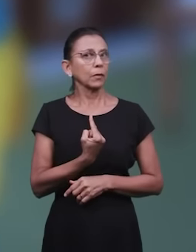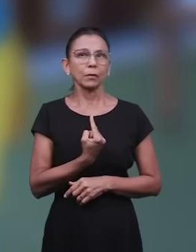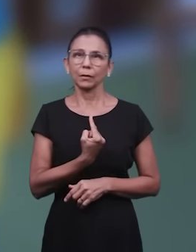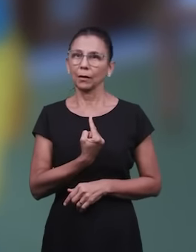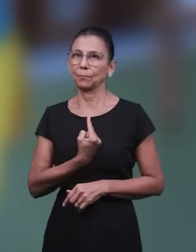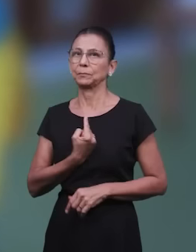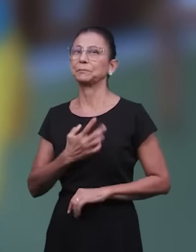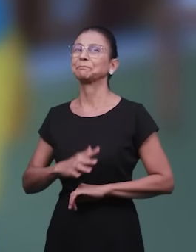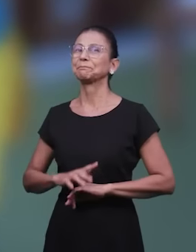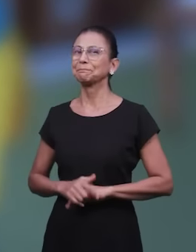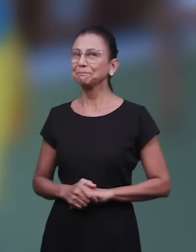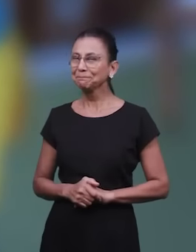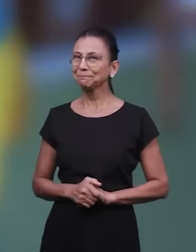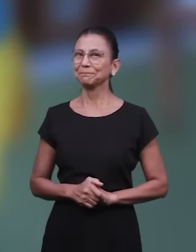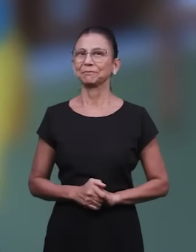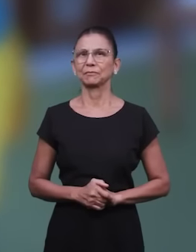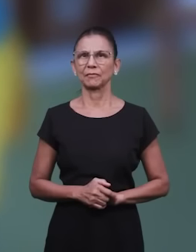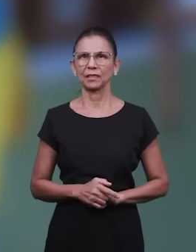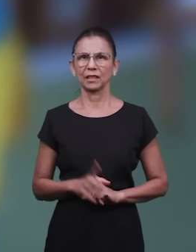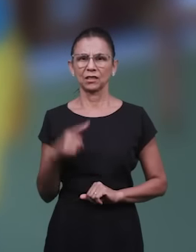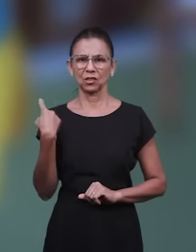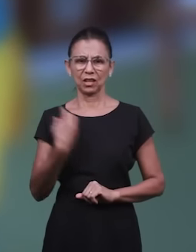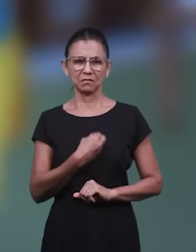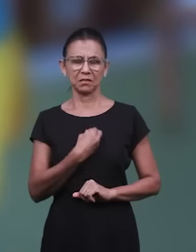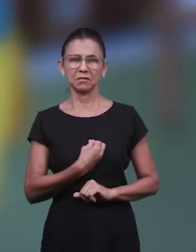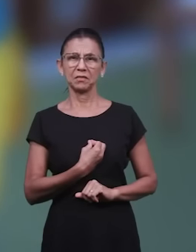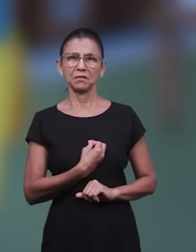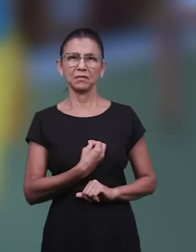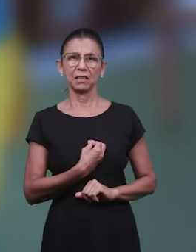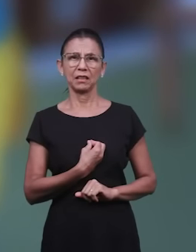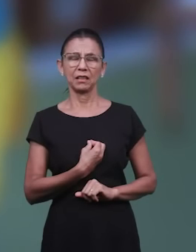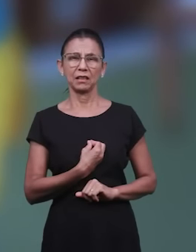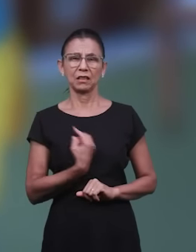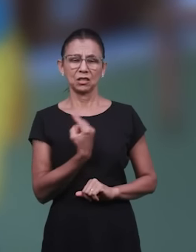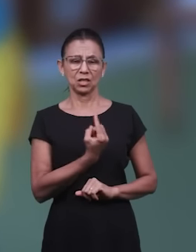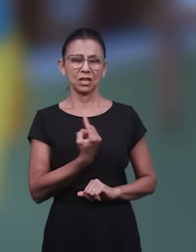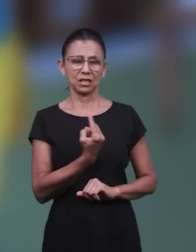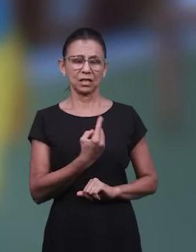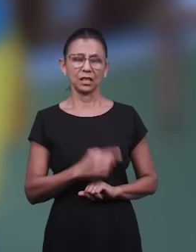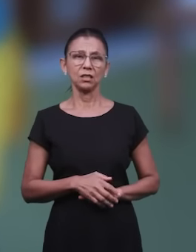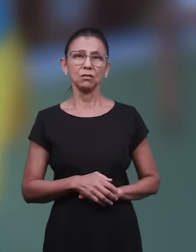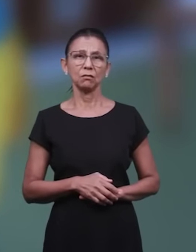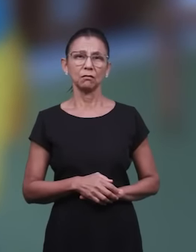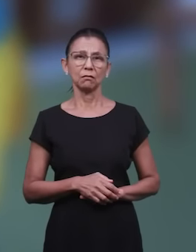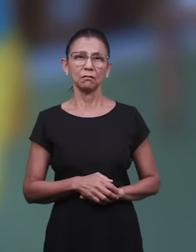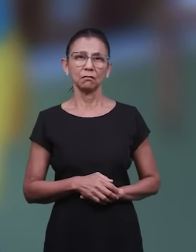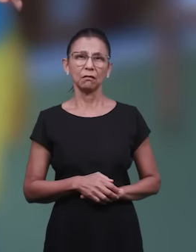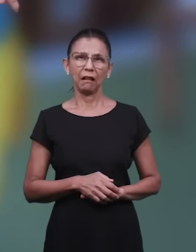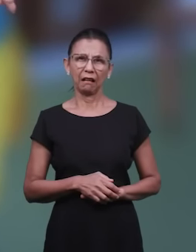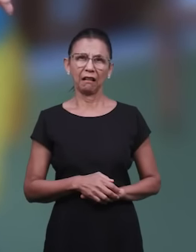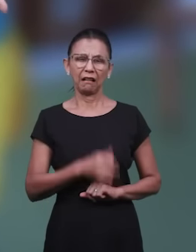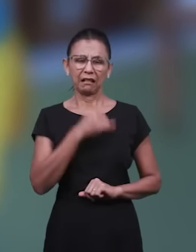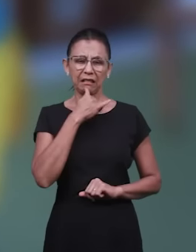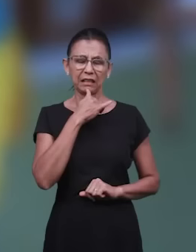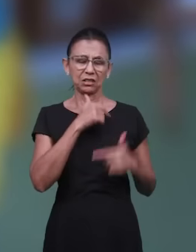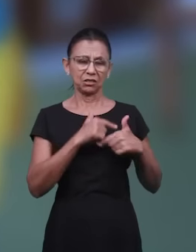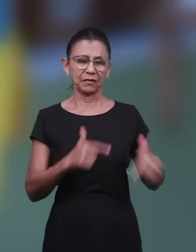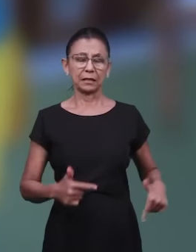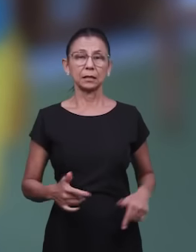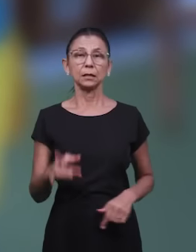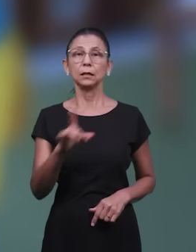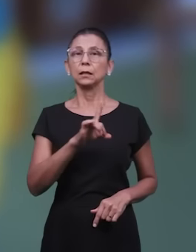se sentindo só. O nosso lugar não é na escuridão da caverna. Anda na escuridão aqueles